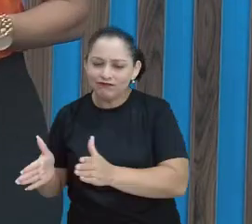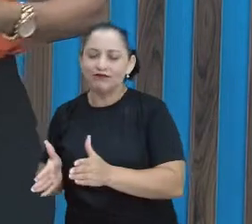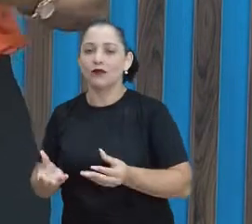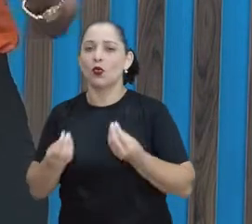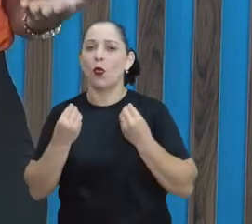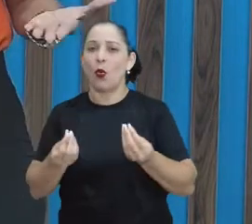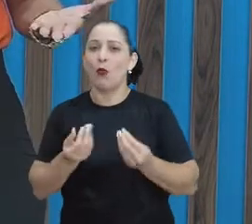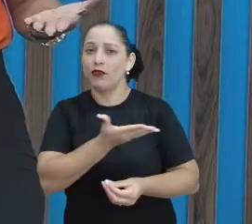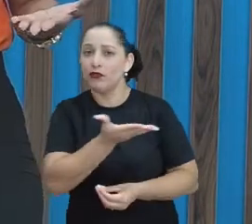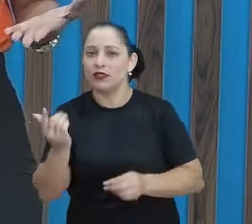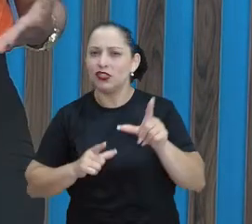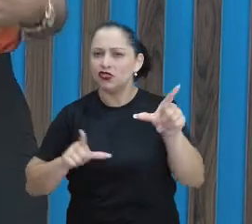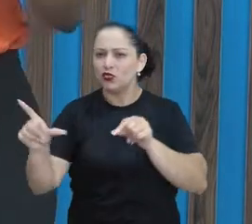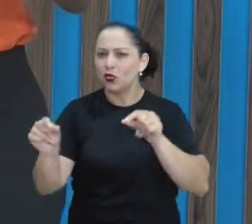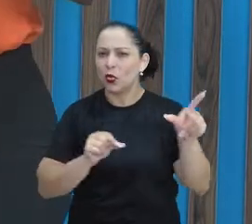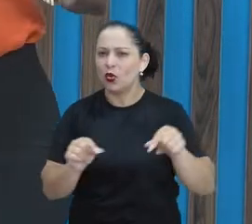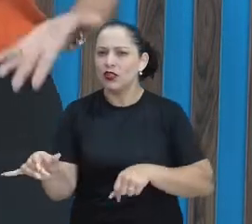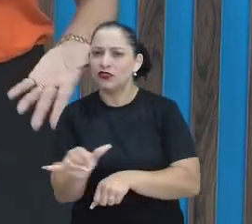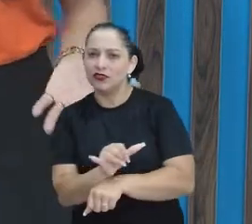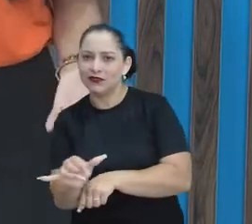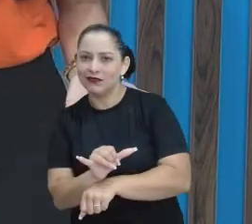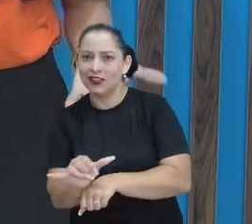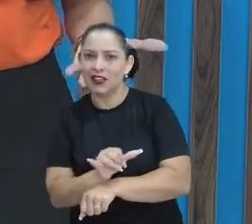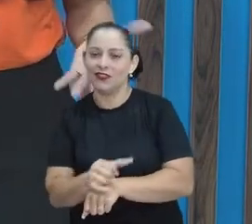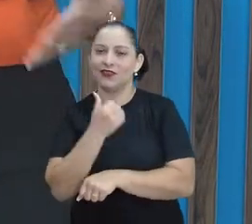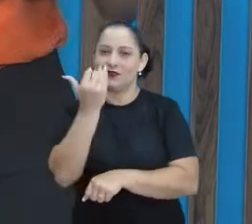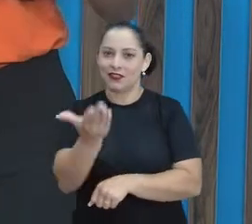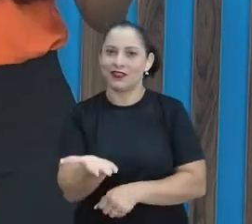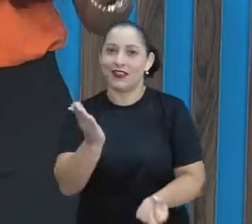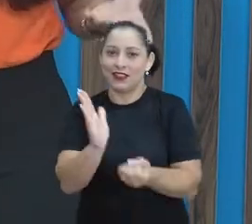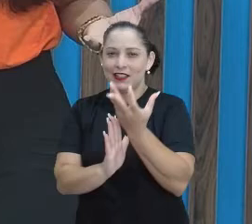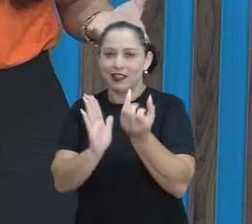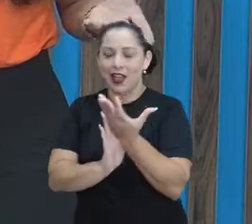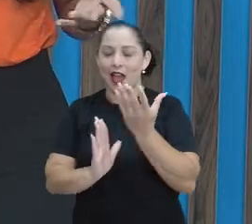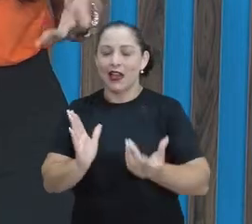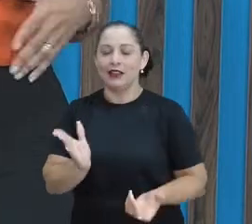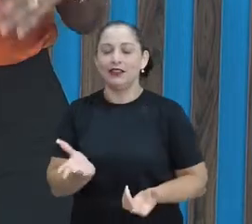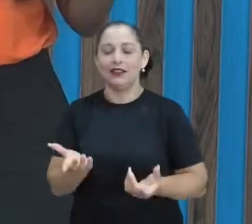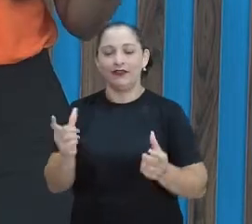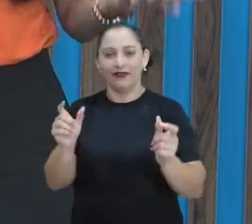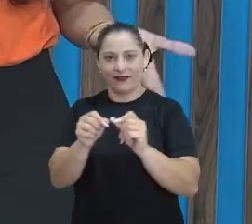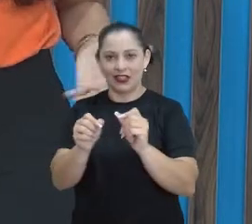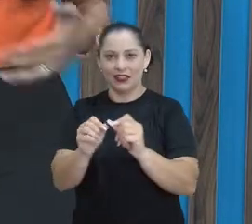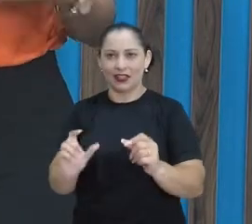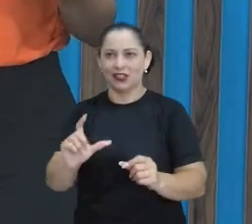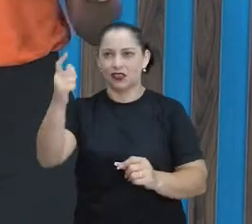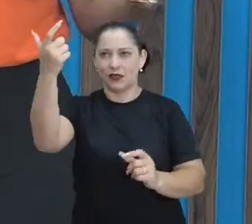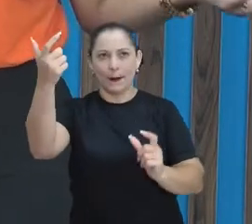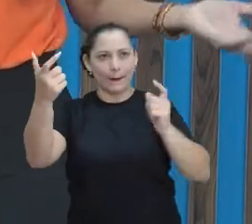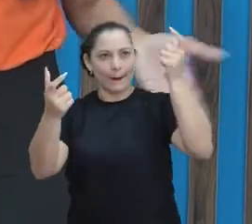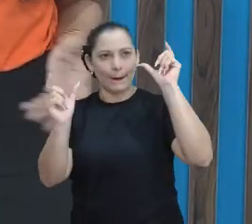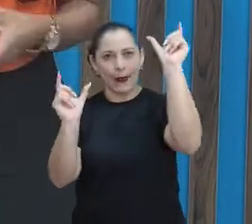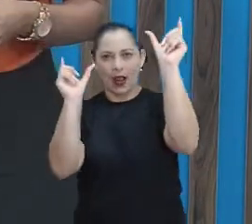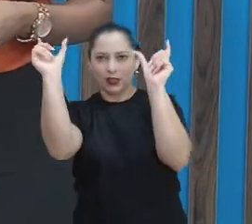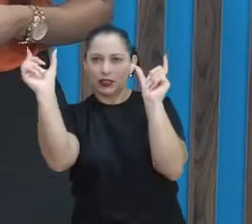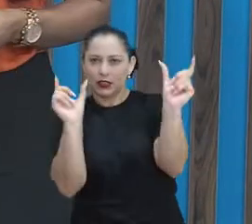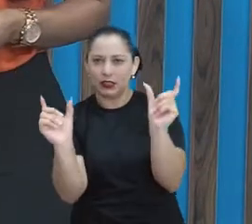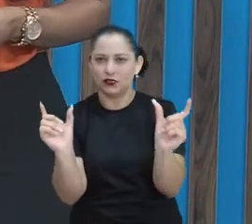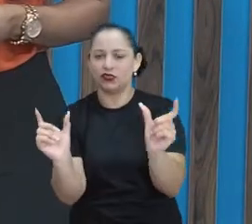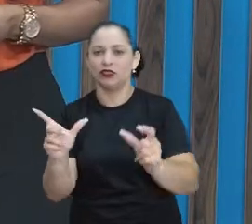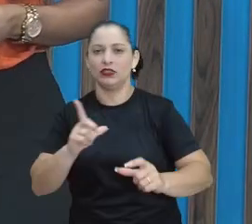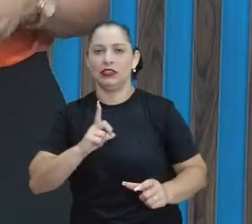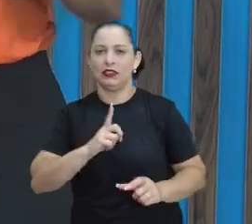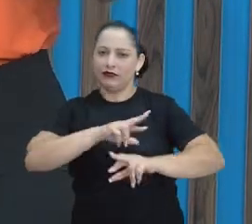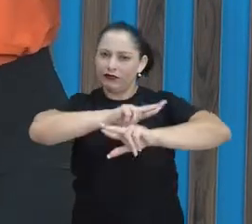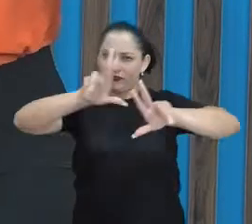trabalho que vocês sistematizaram, vocês vão estruturar essas plaquinhas, né? Que podem ser com carinhas, mas podem ser com outros